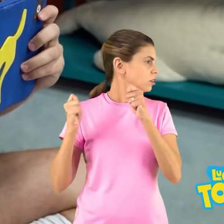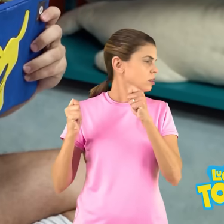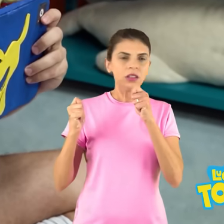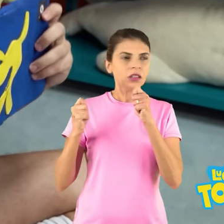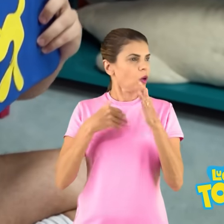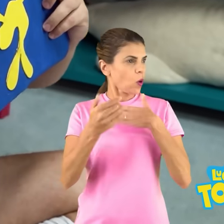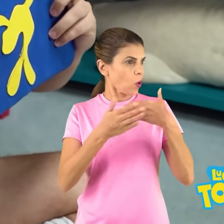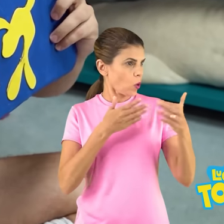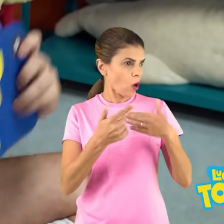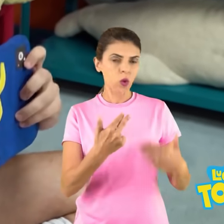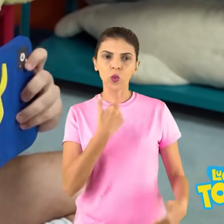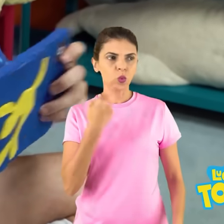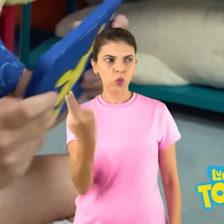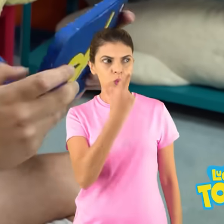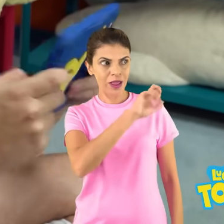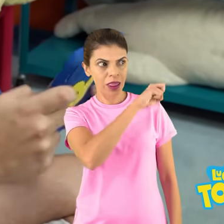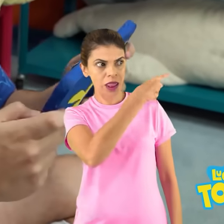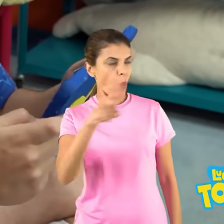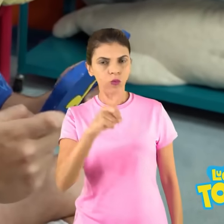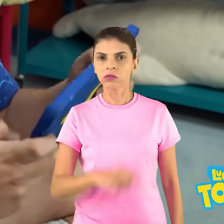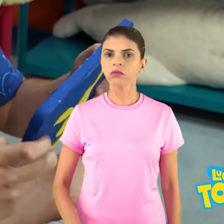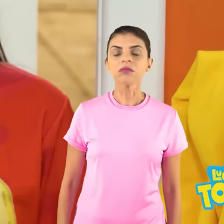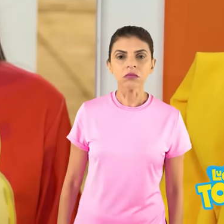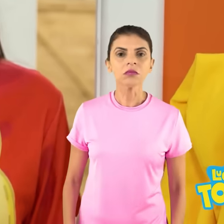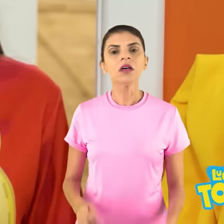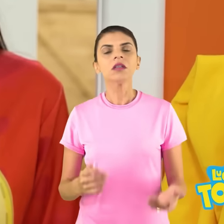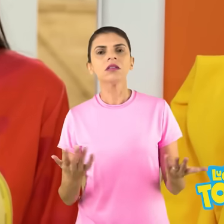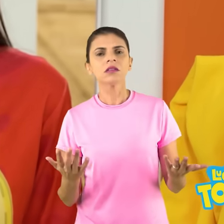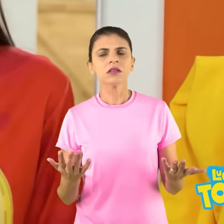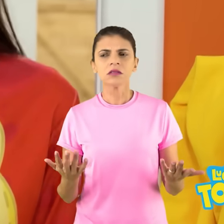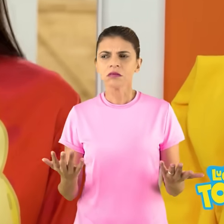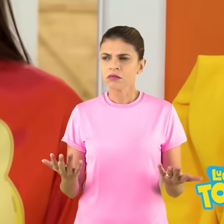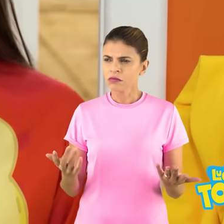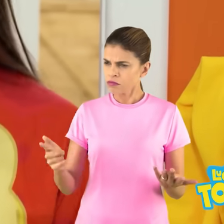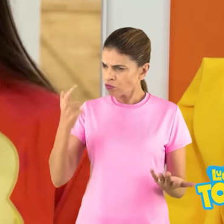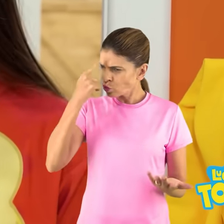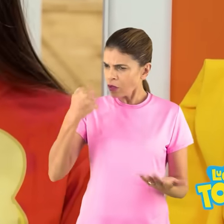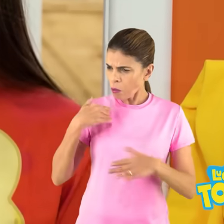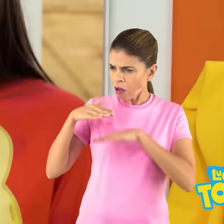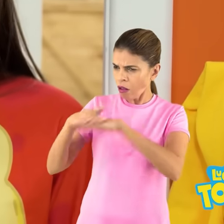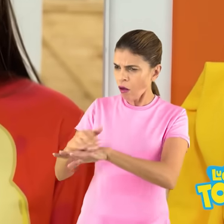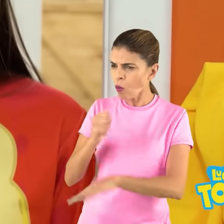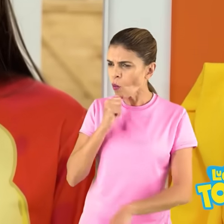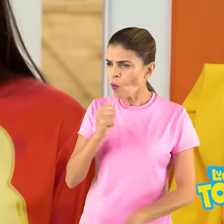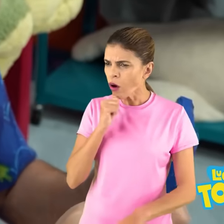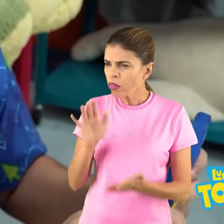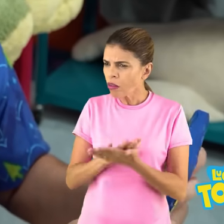Seja lá o que for, não! Não. Mas você nem sabe o que eu quero.